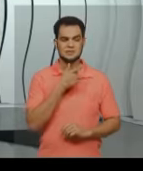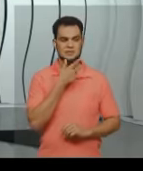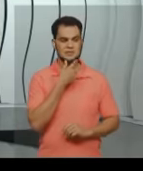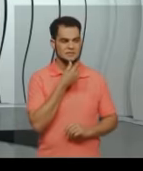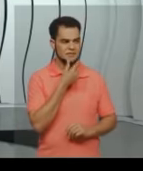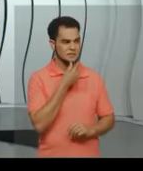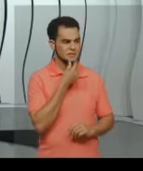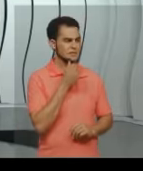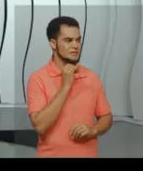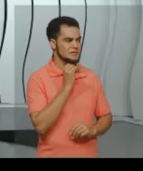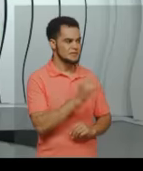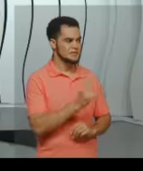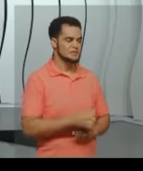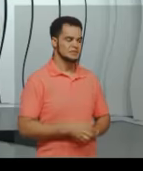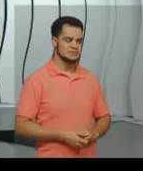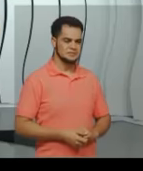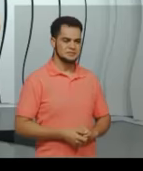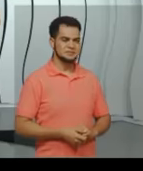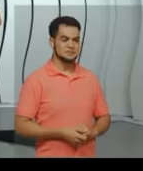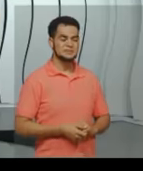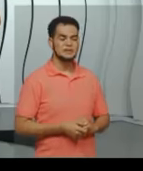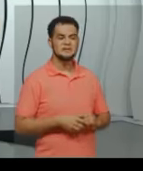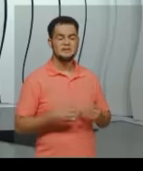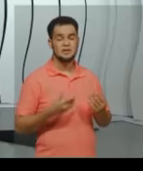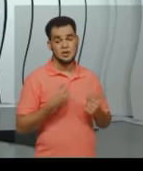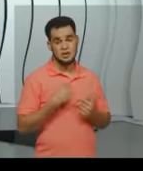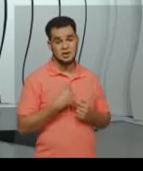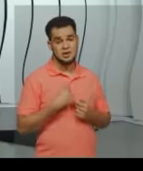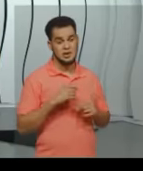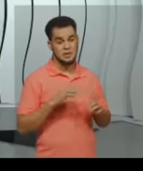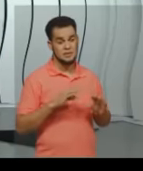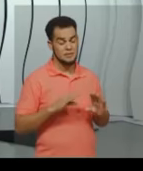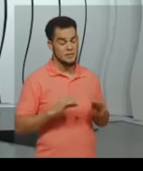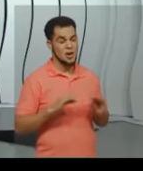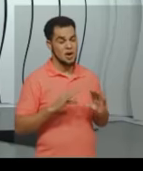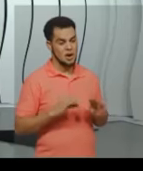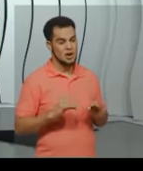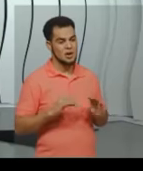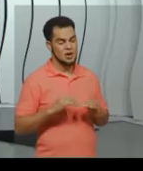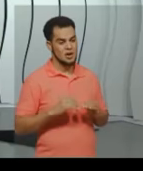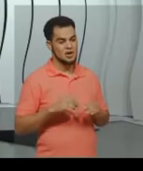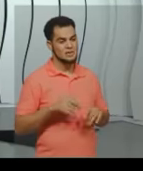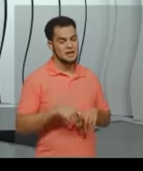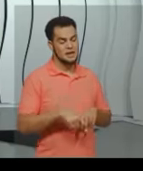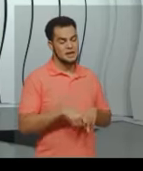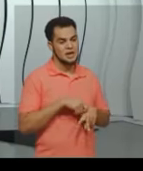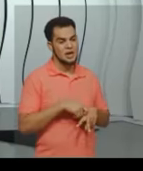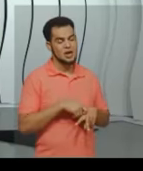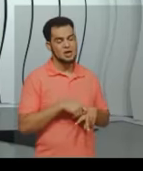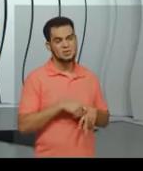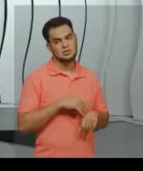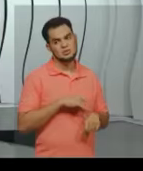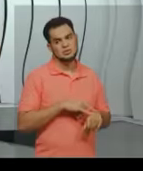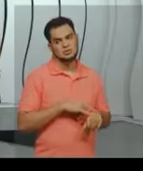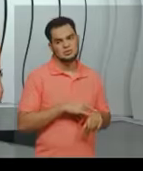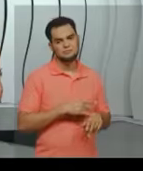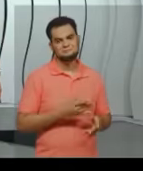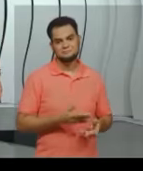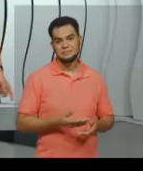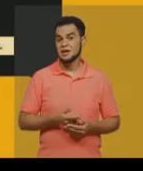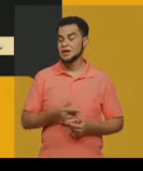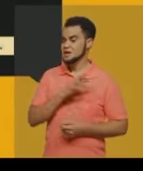boy whispered, I wet. Wet é molhado, o verbo molhar. Molho minhas calças. O que o velho responde?